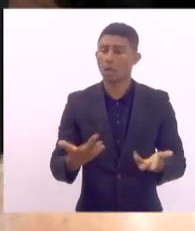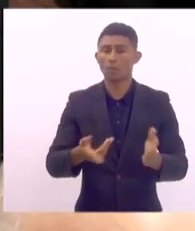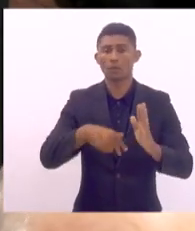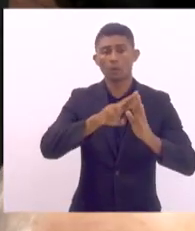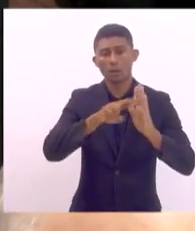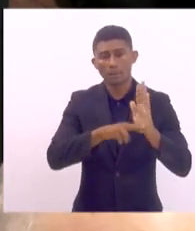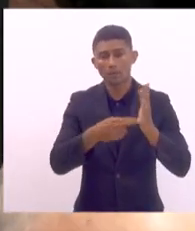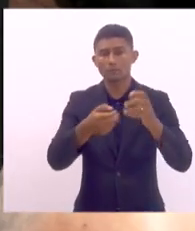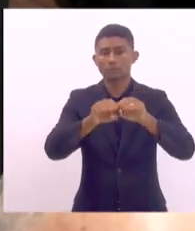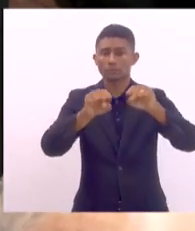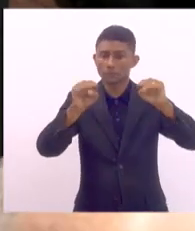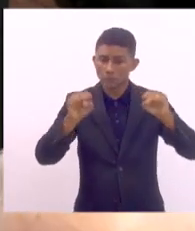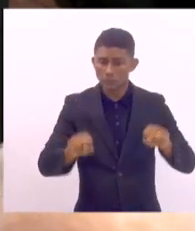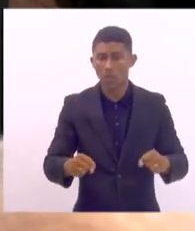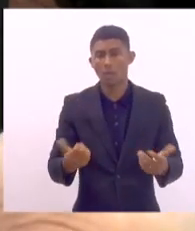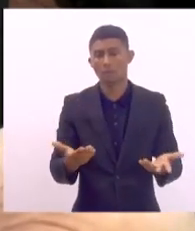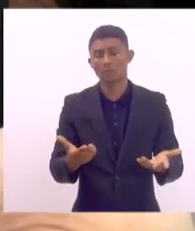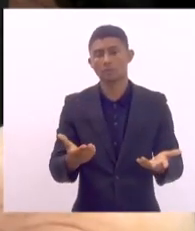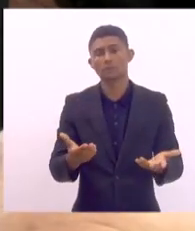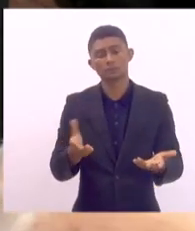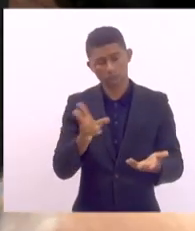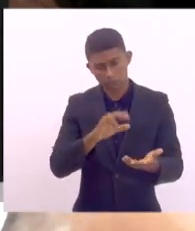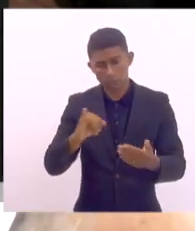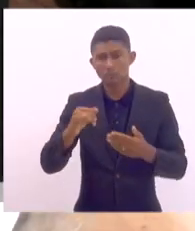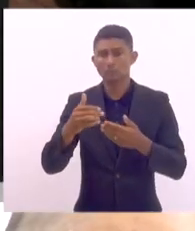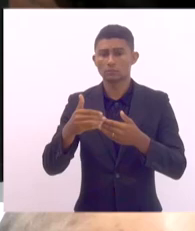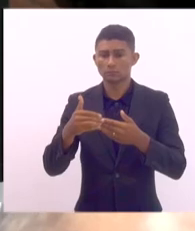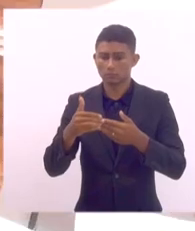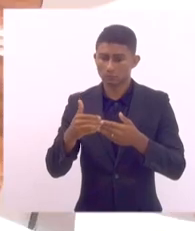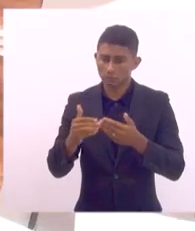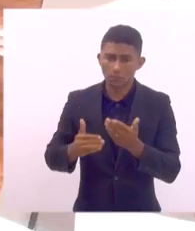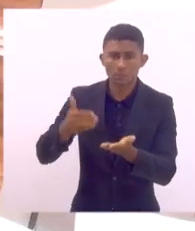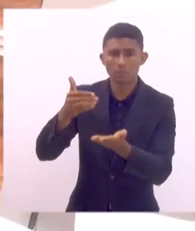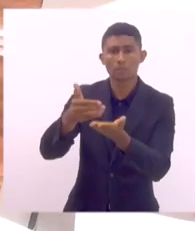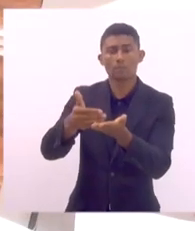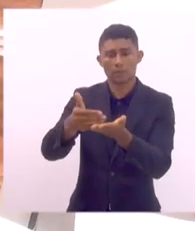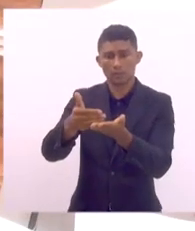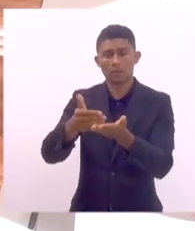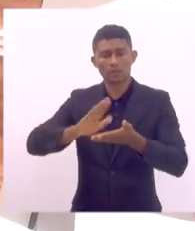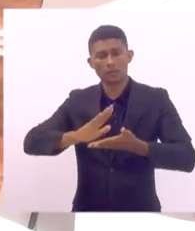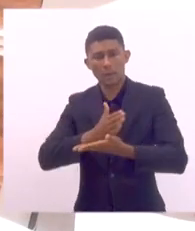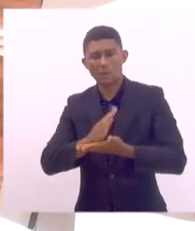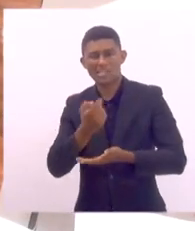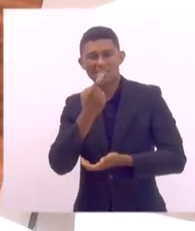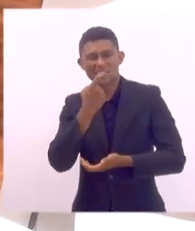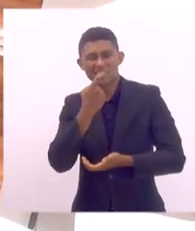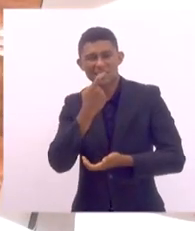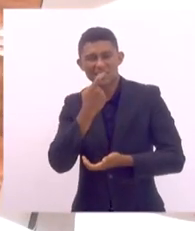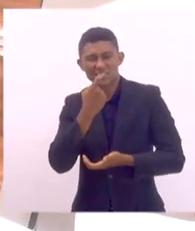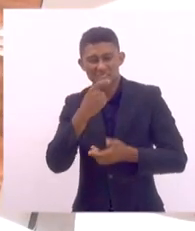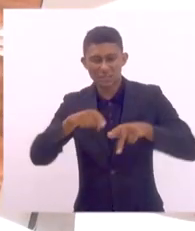os sistemas previstos no CAPT serão estendidos a produtos comercializados em embalagens plásticas e tudo mais. Então, assim,